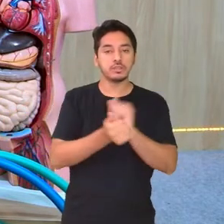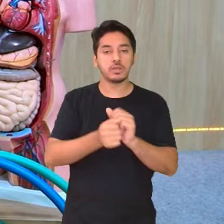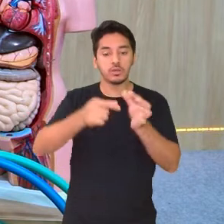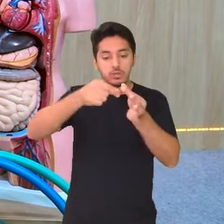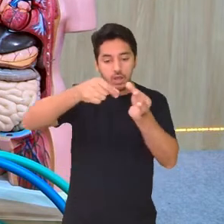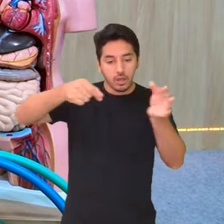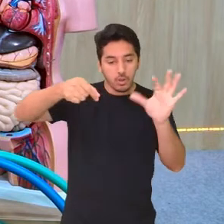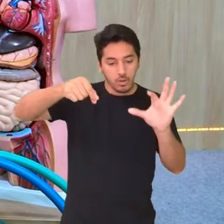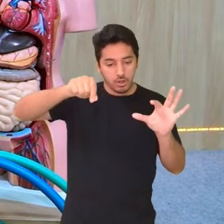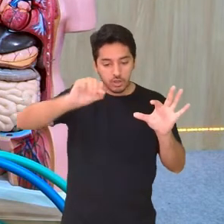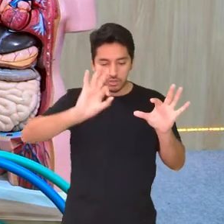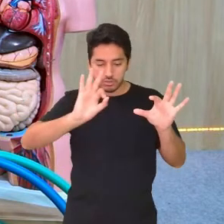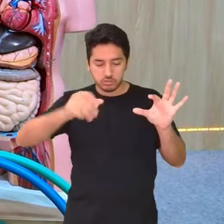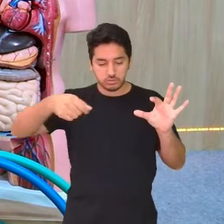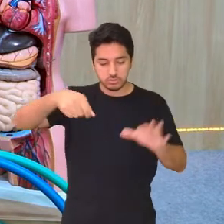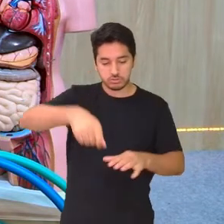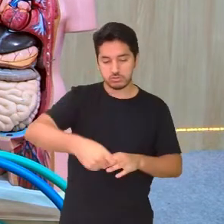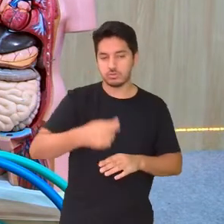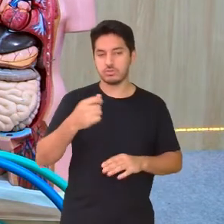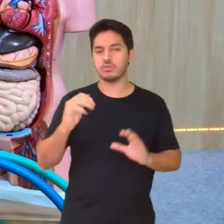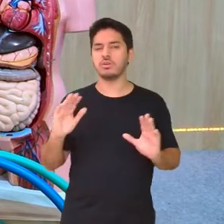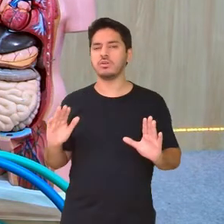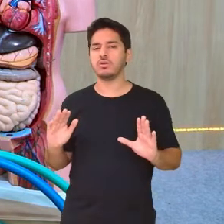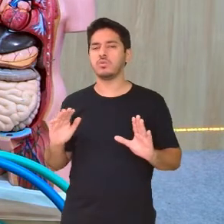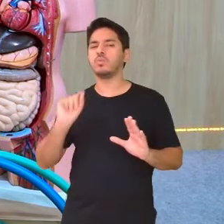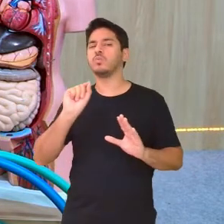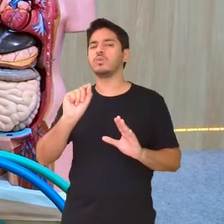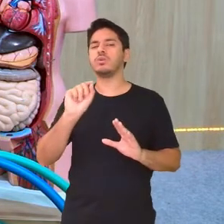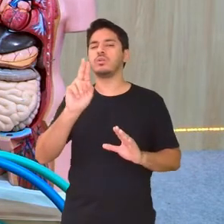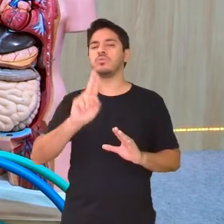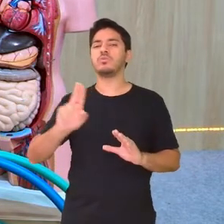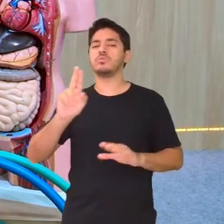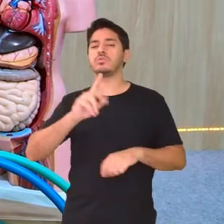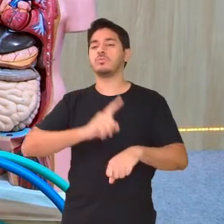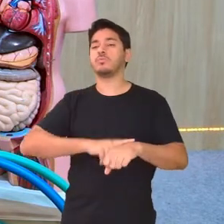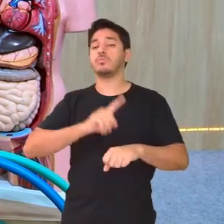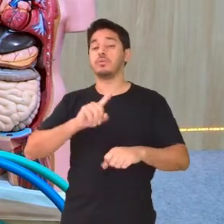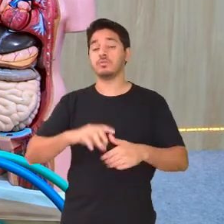nesse garfo, no que ele utiliza para aquele momento?